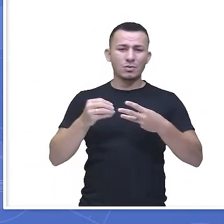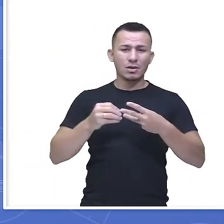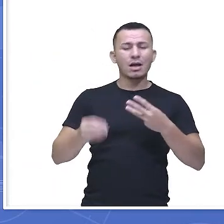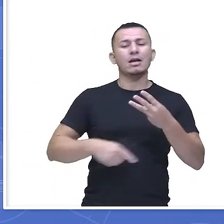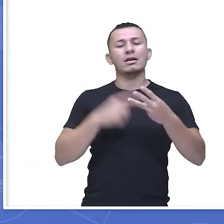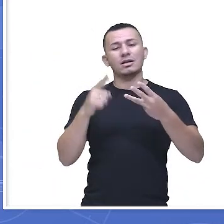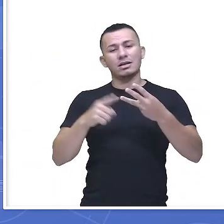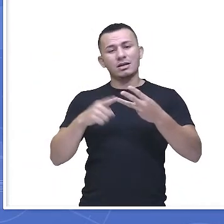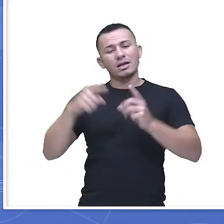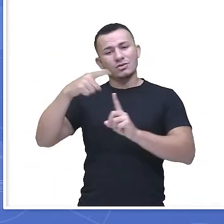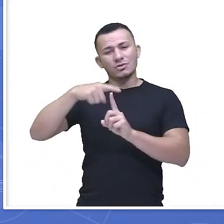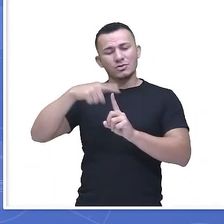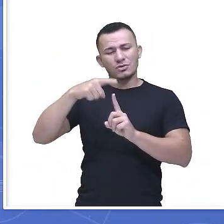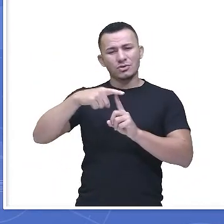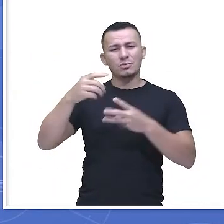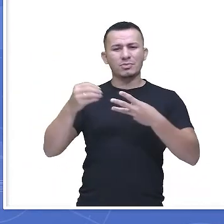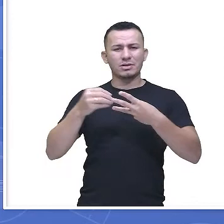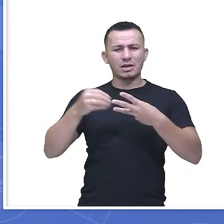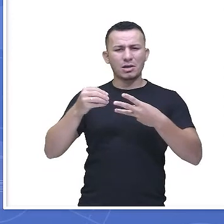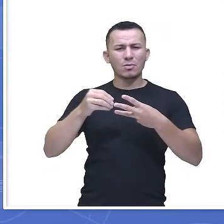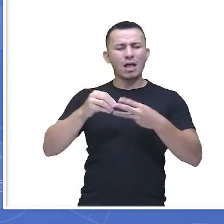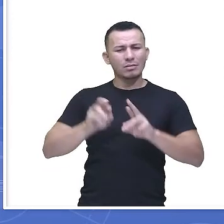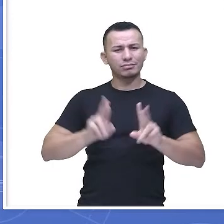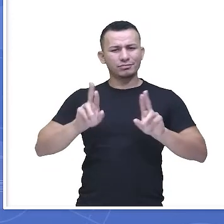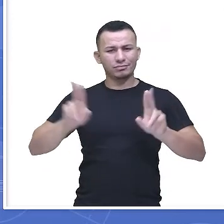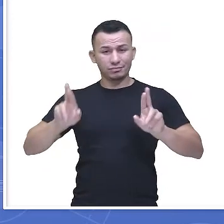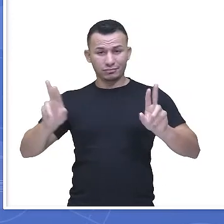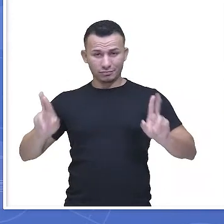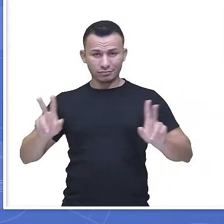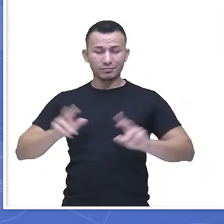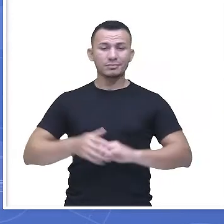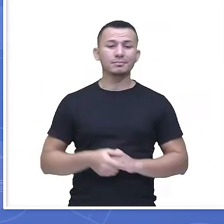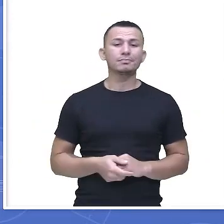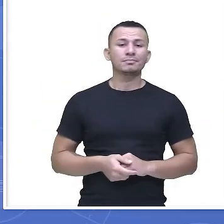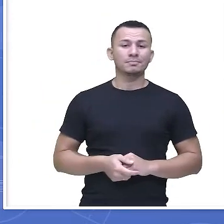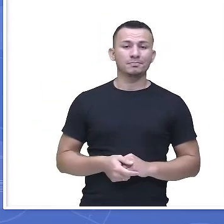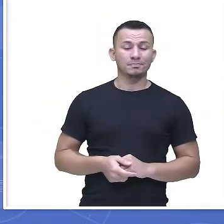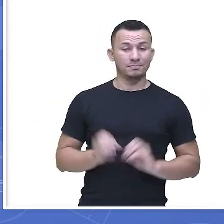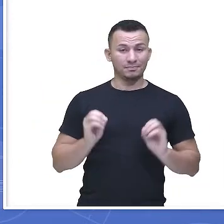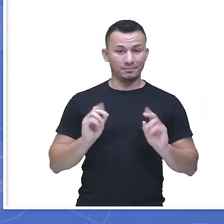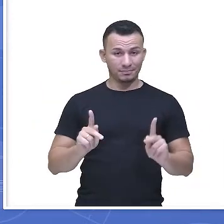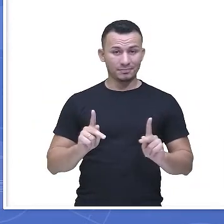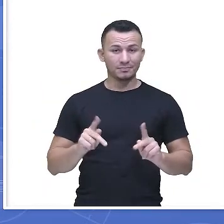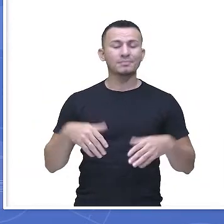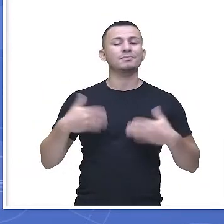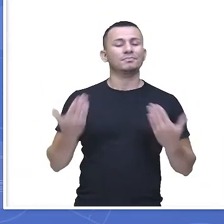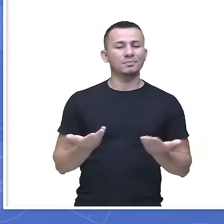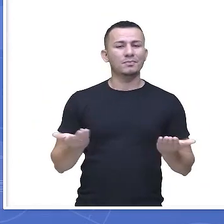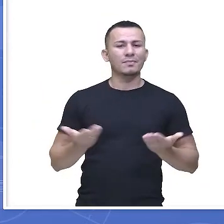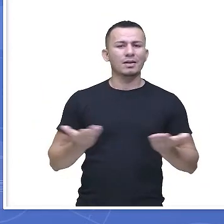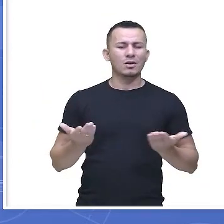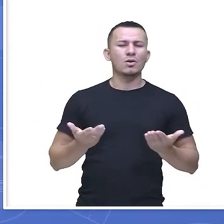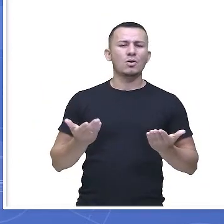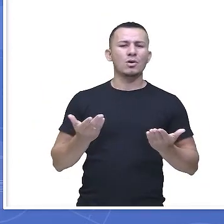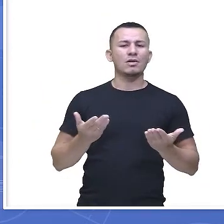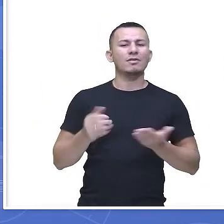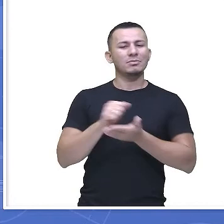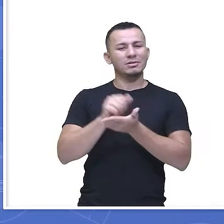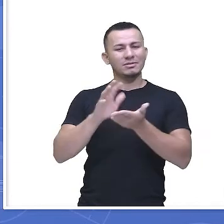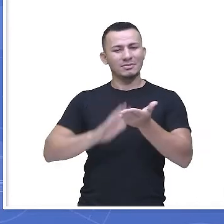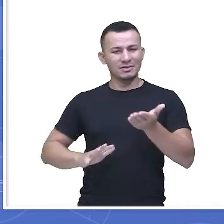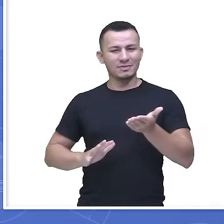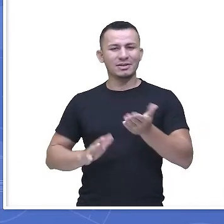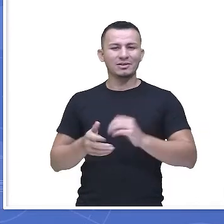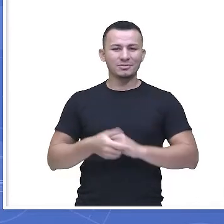tipos celulares, diferenças básicas aí de procarionte e eucarionte. Muito bem, agora nós vamos para a nossa